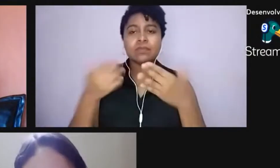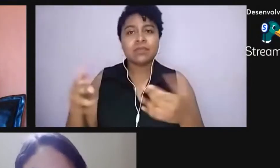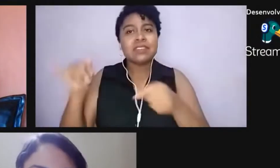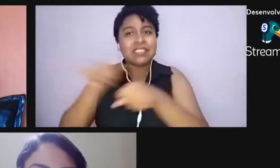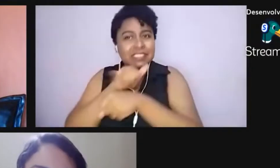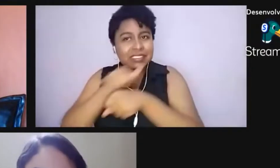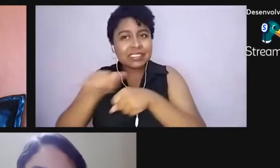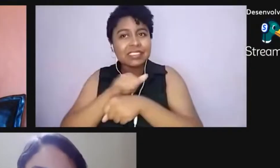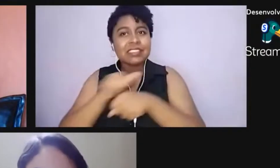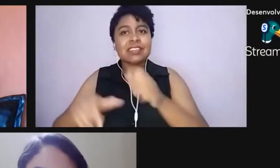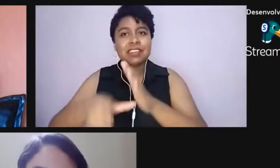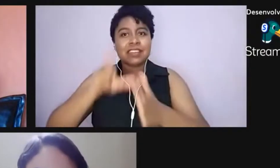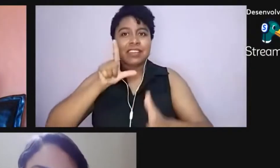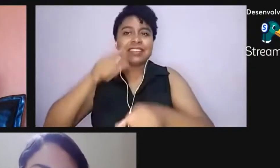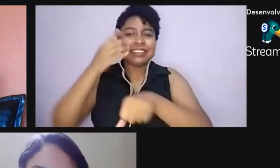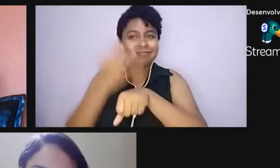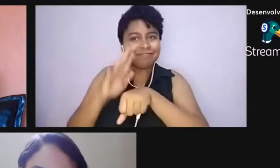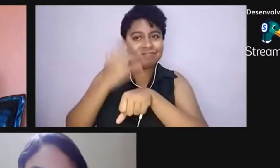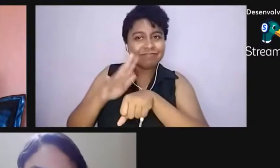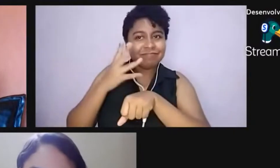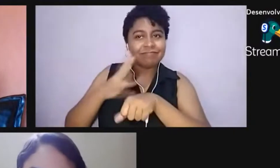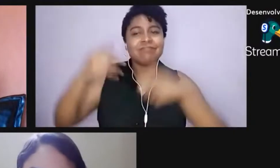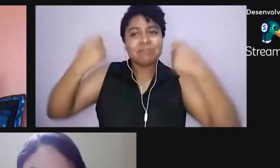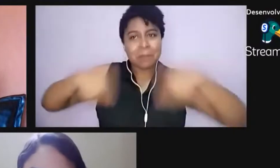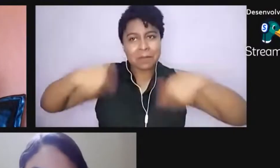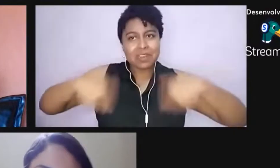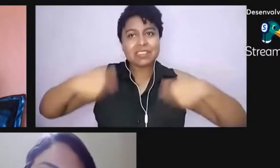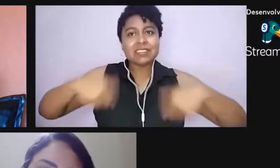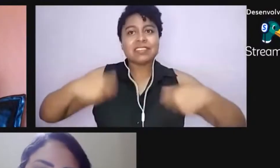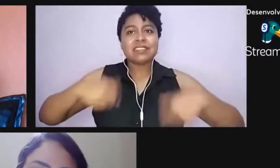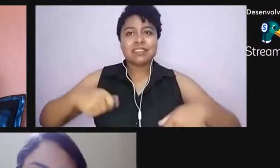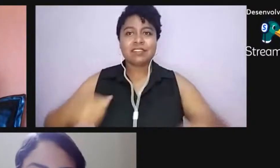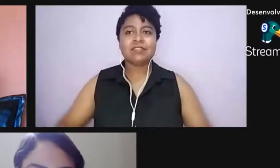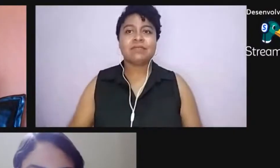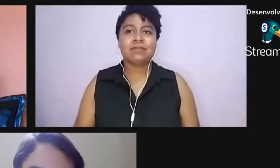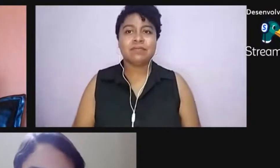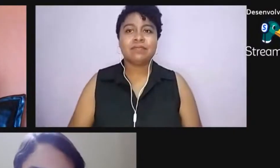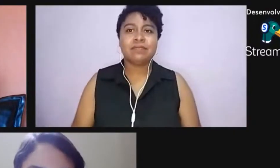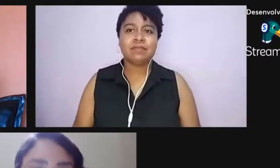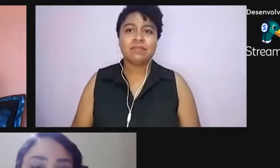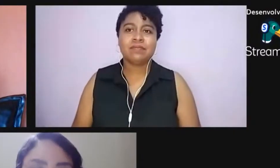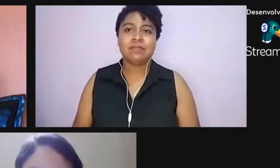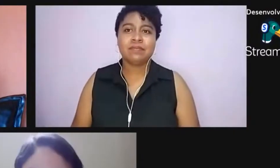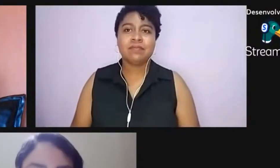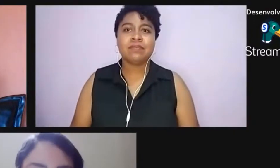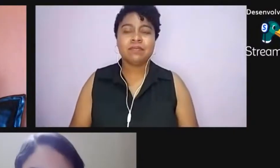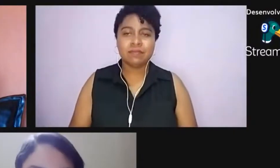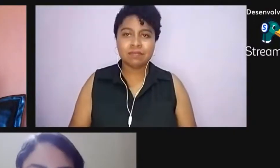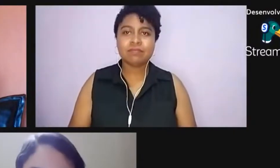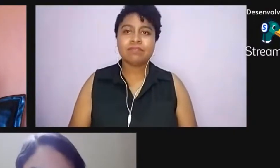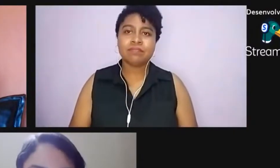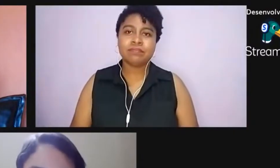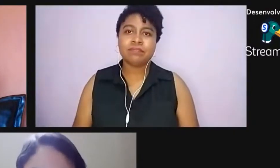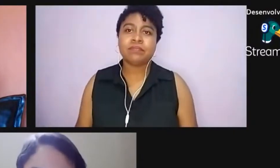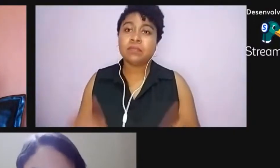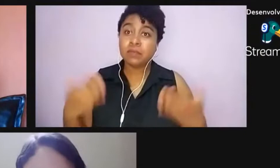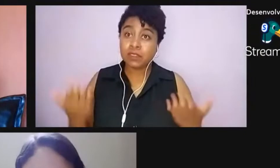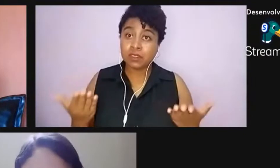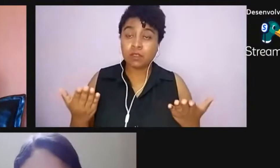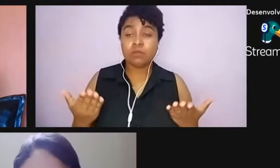de preparação do que atividades realizadas